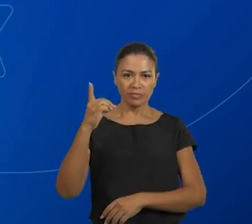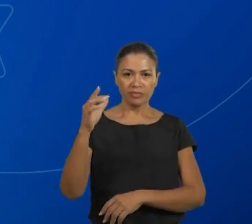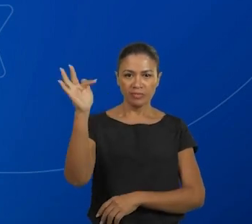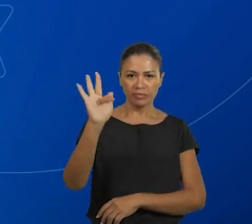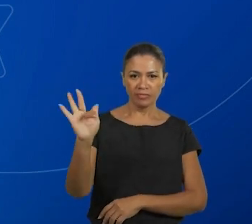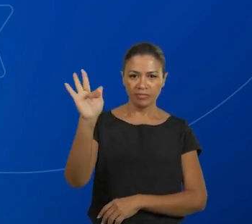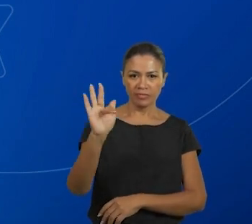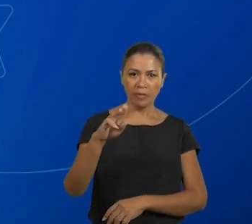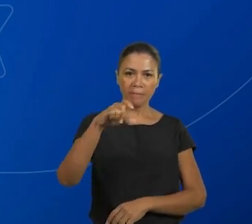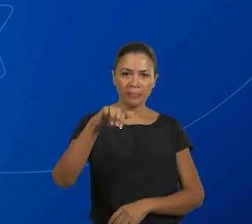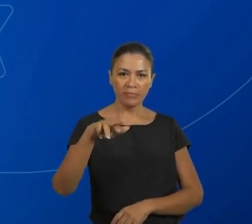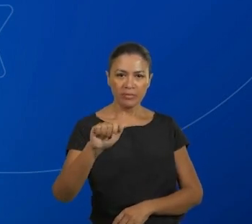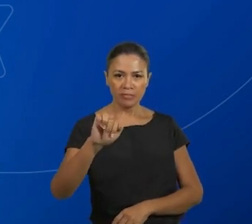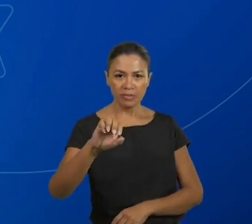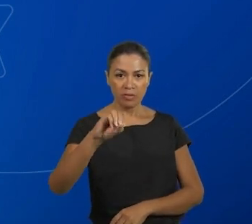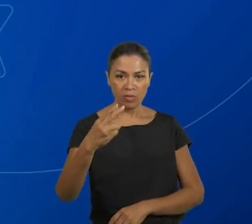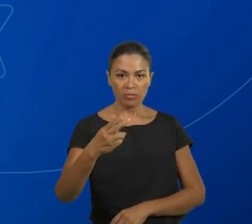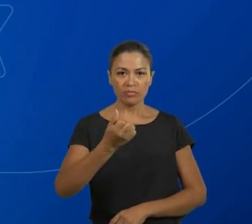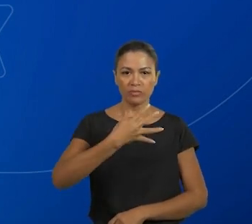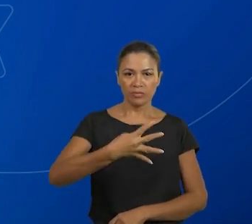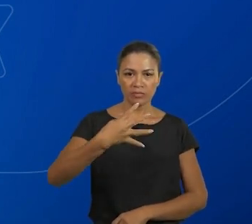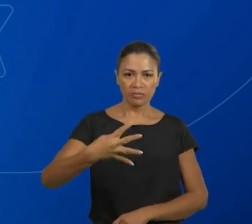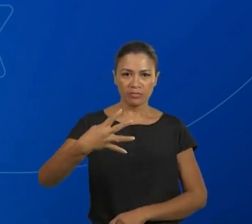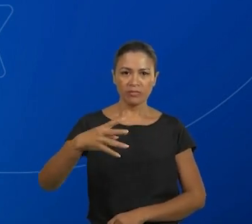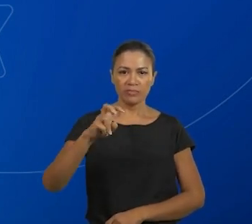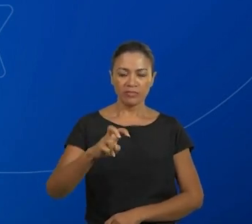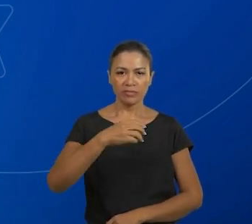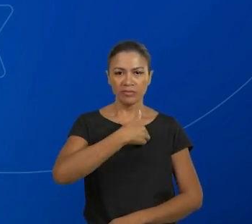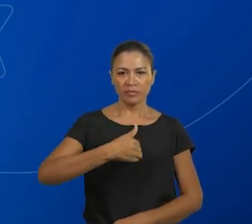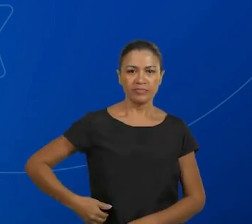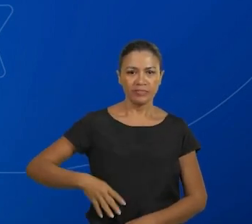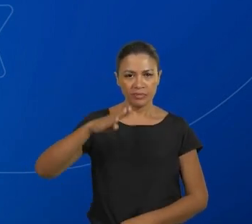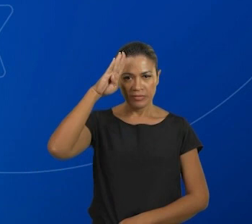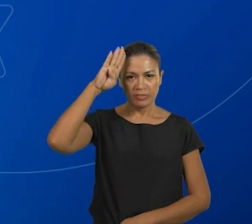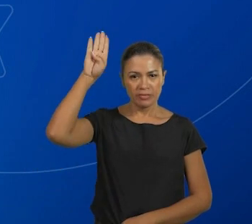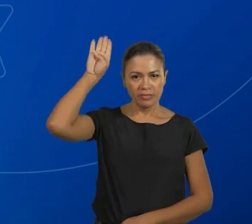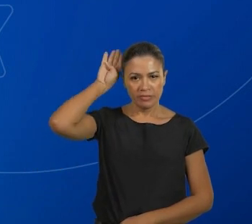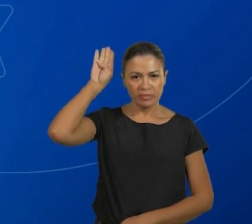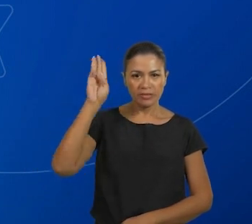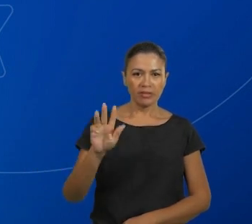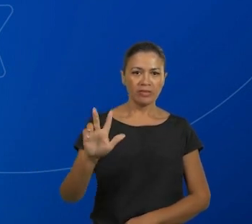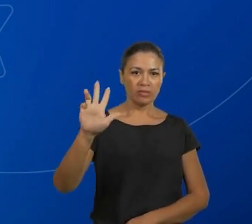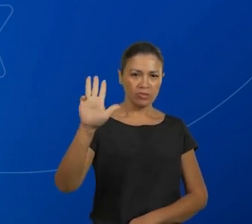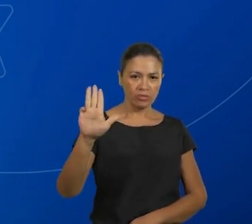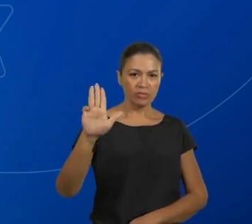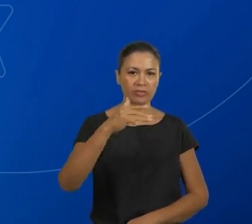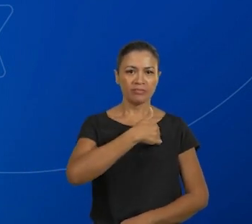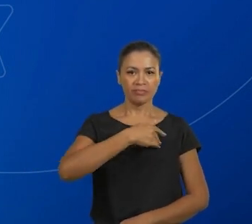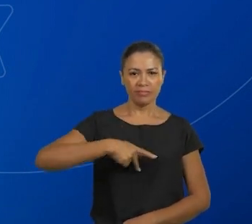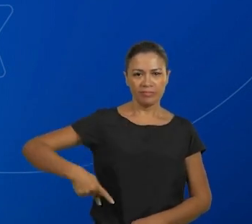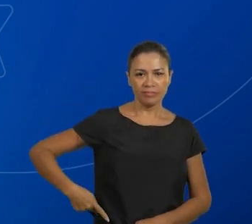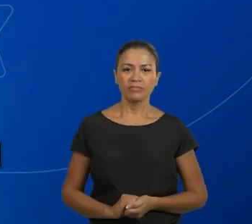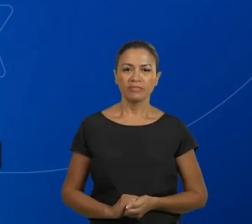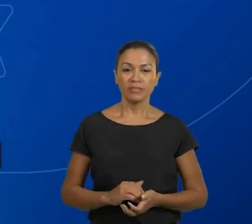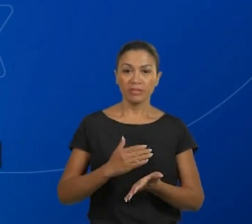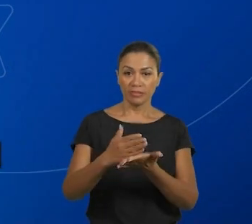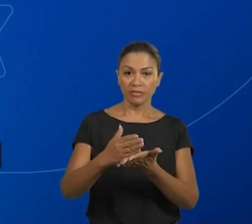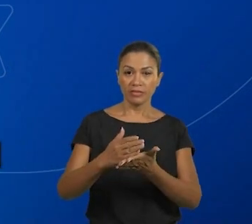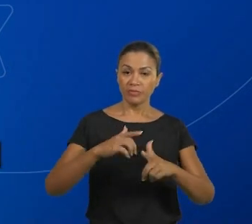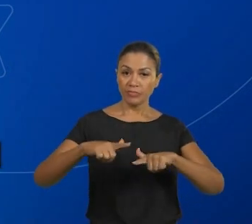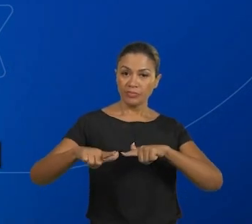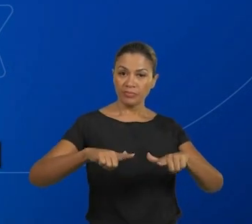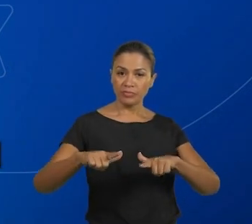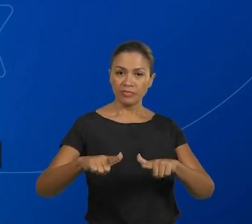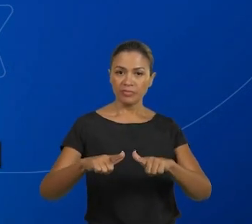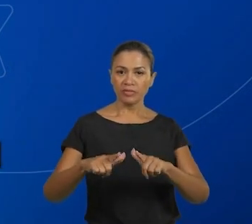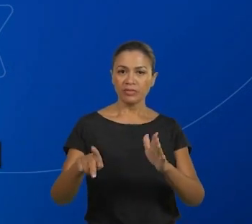vote deputado federal Magrado Barros, ou número 4445, governador Carlos Brandão e Lula presidente. Iniciamos